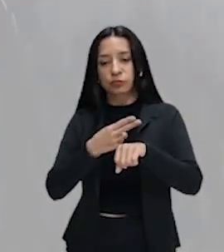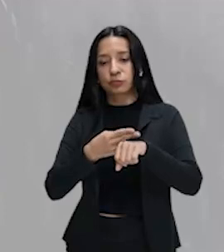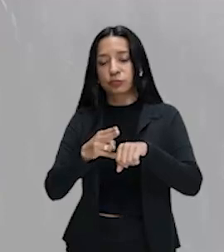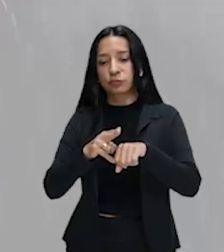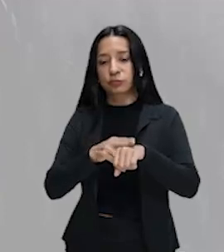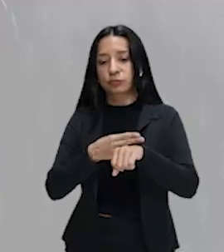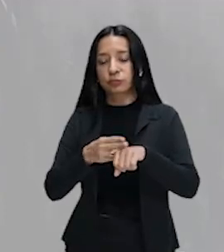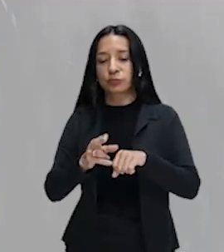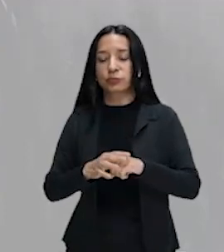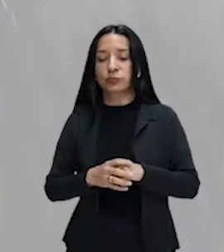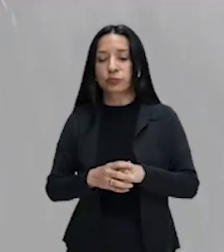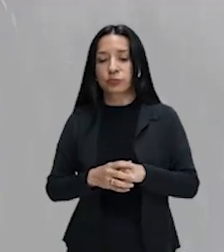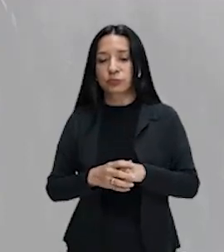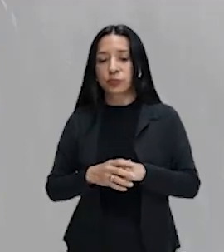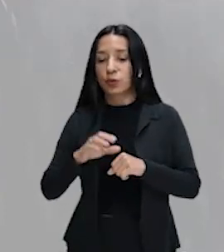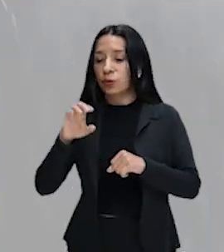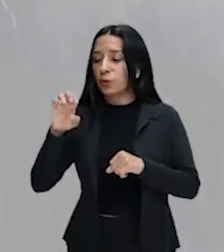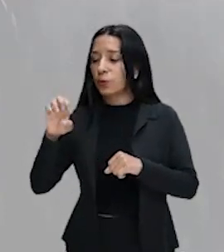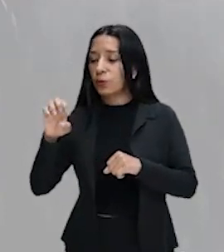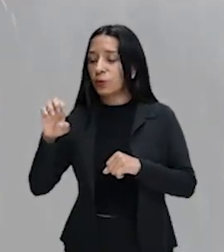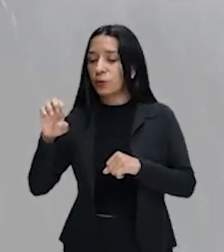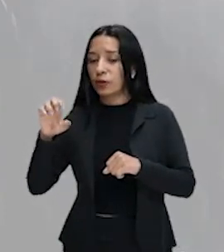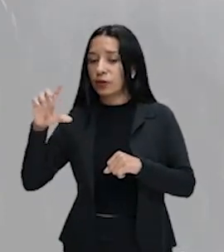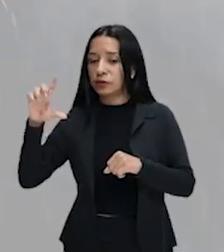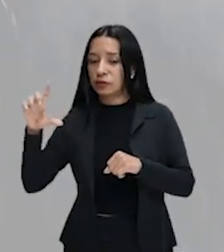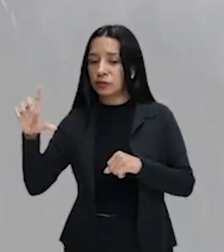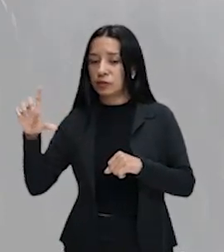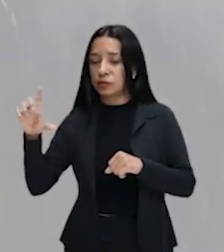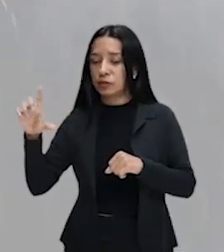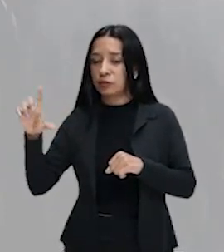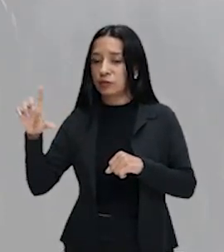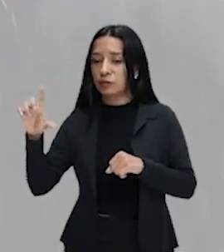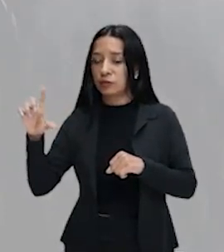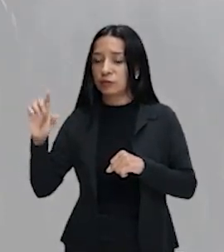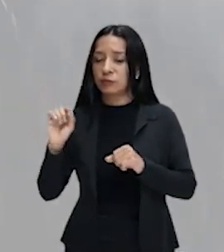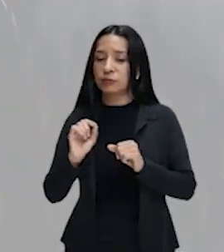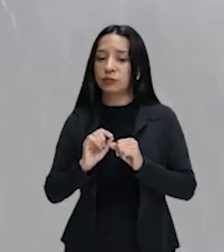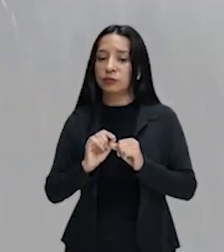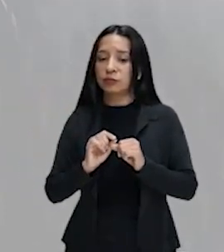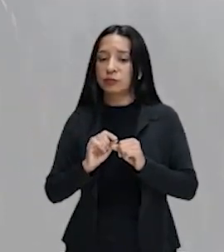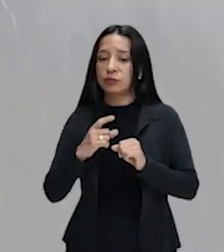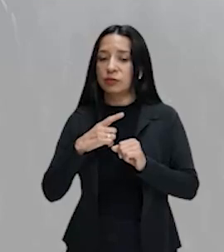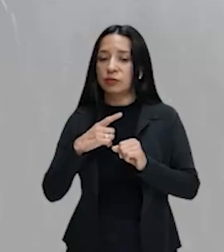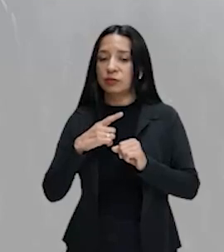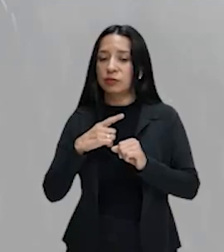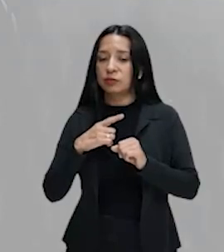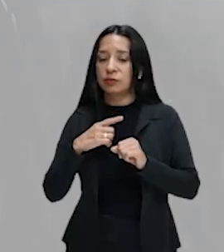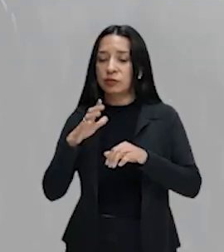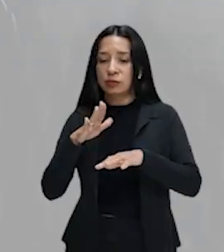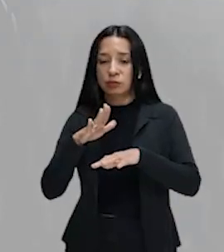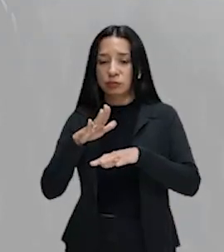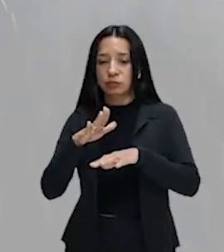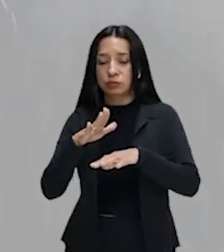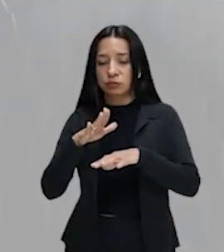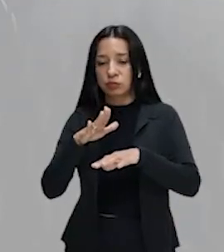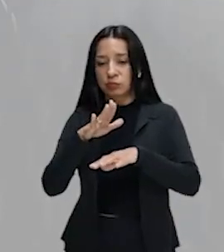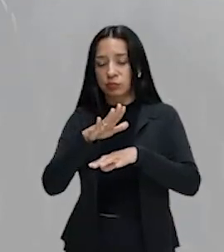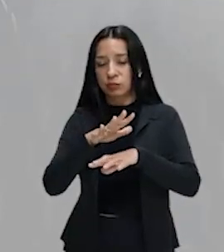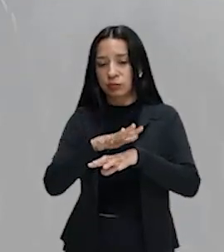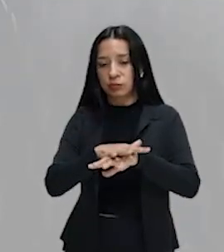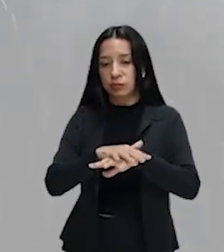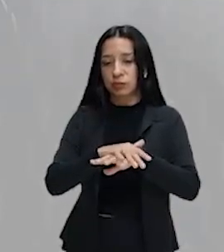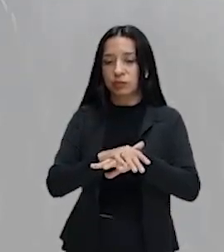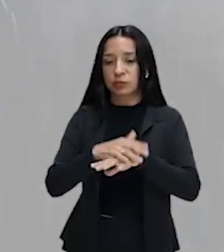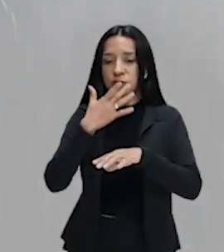pigmento chocolate. O Ezão, ele vai sinalizar para que ocorra a deposição do pigmento